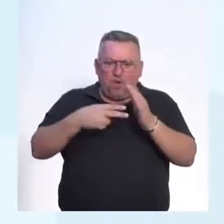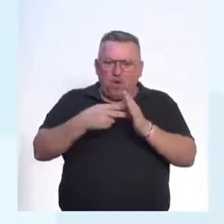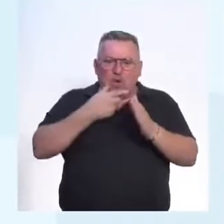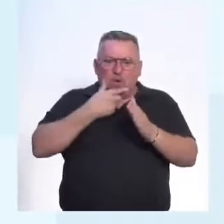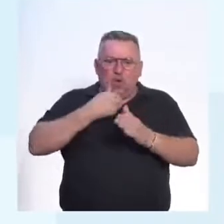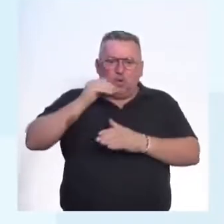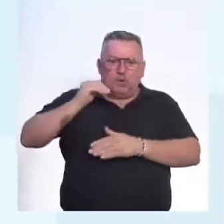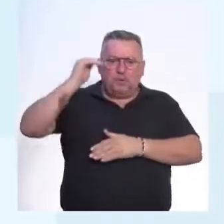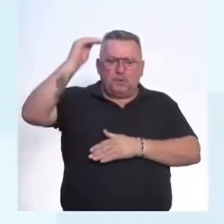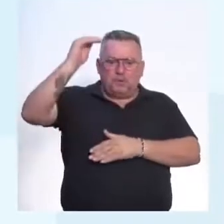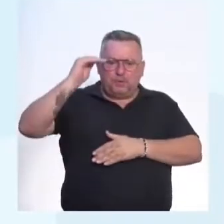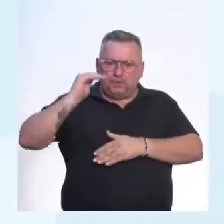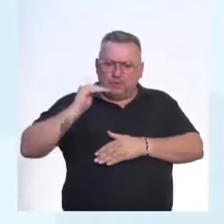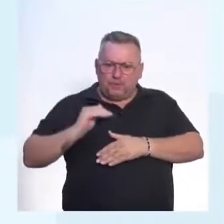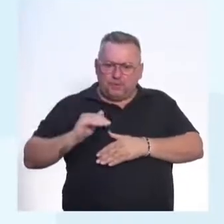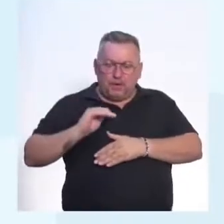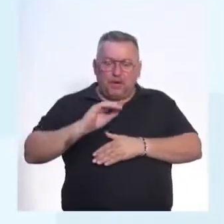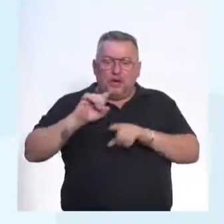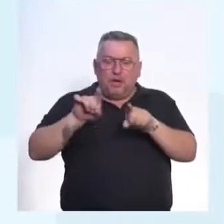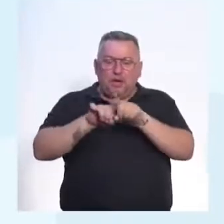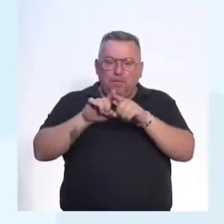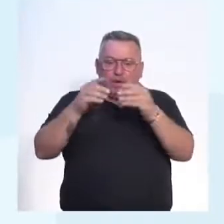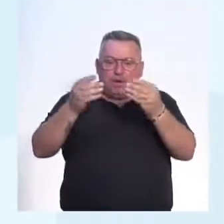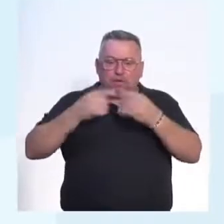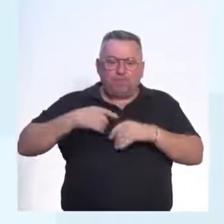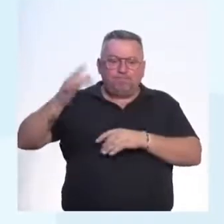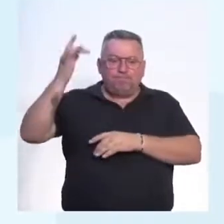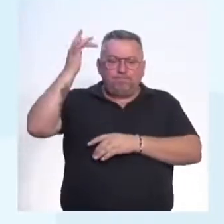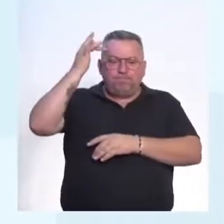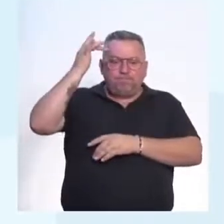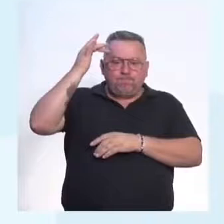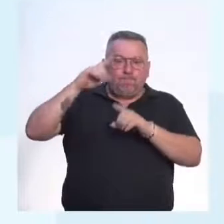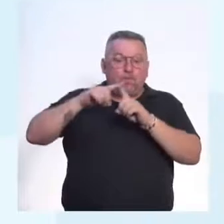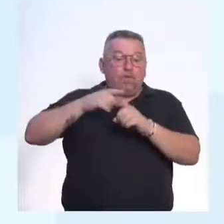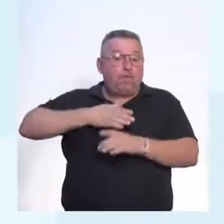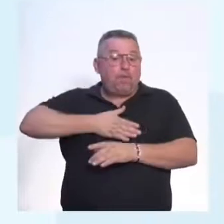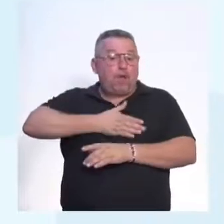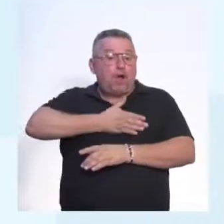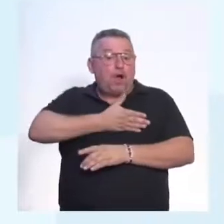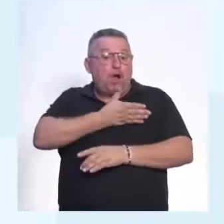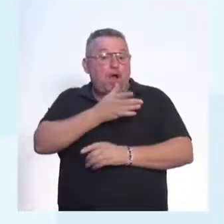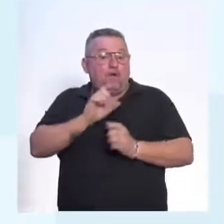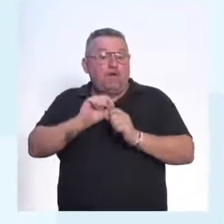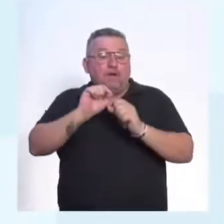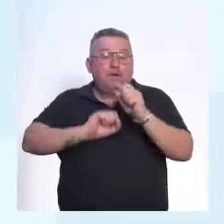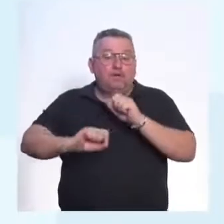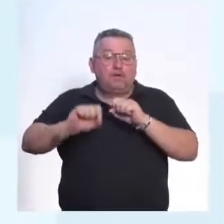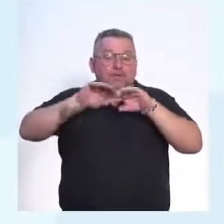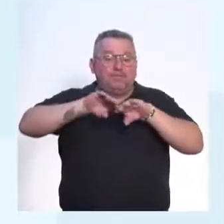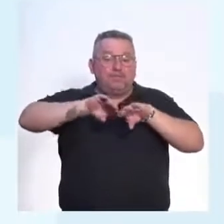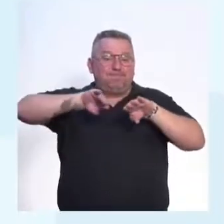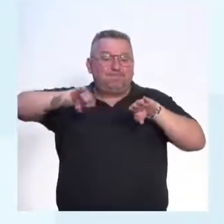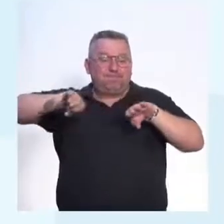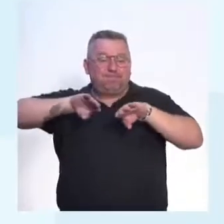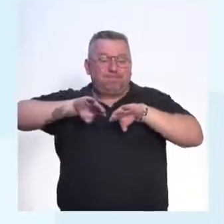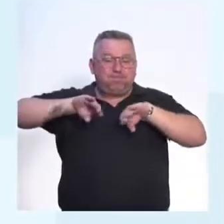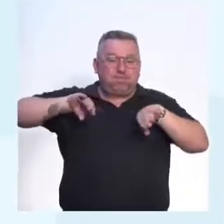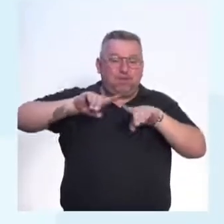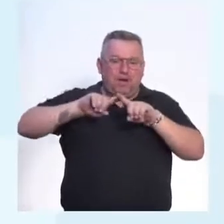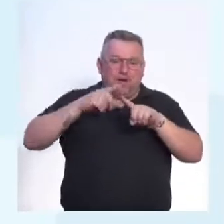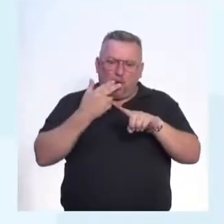muito menos constrói o seu caráter. Com o preconceito só criamos desunião. Enquanto cor